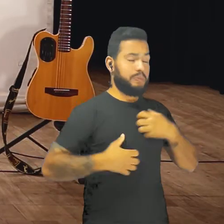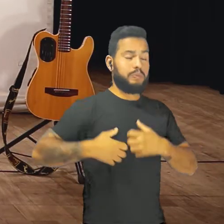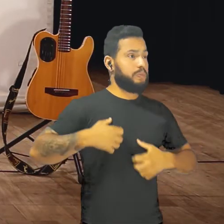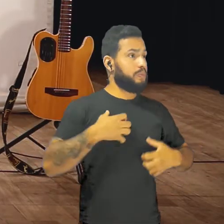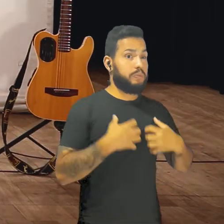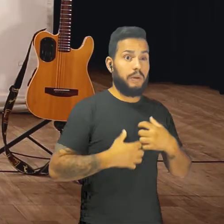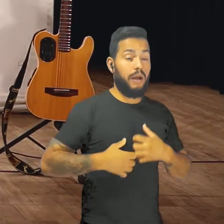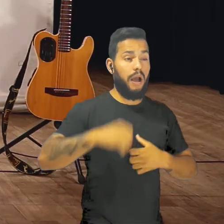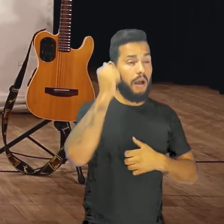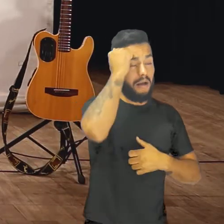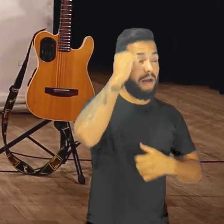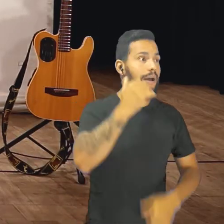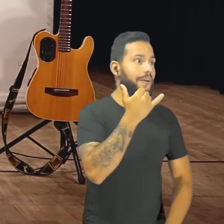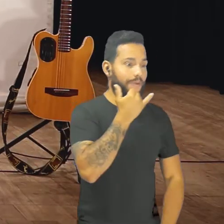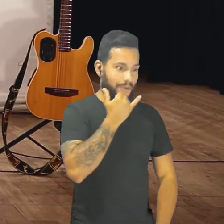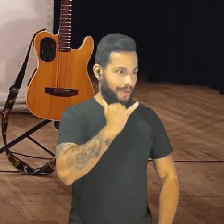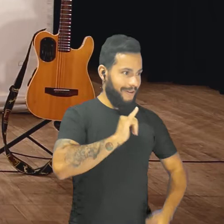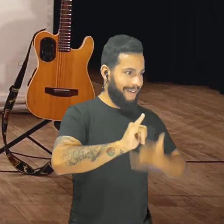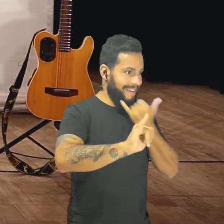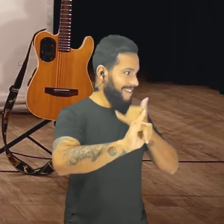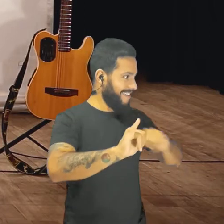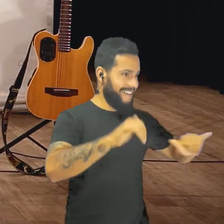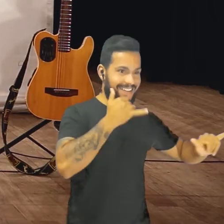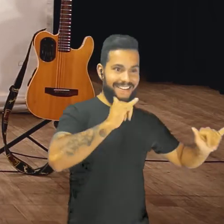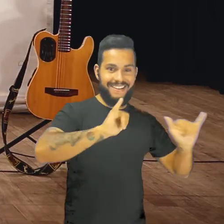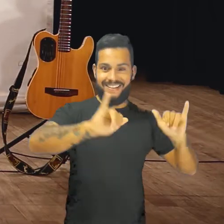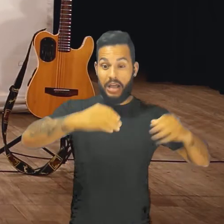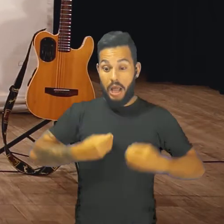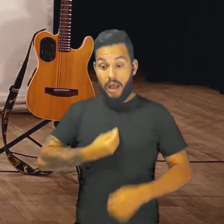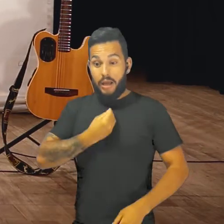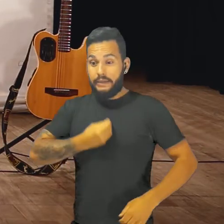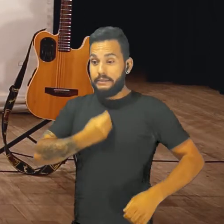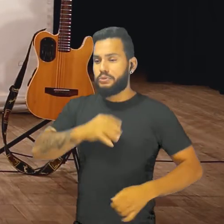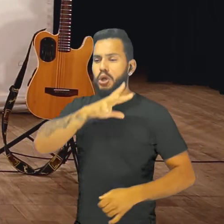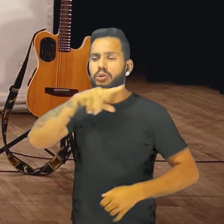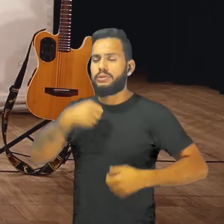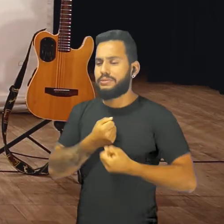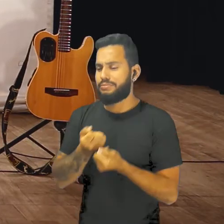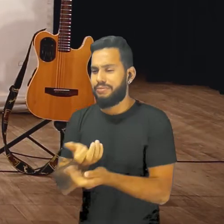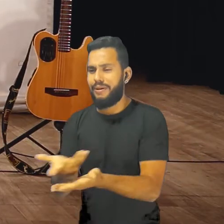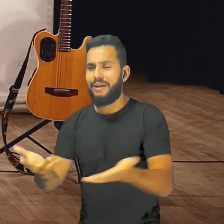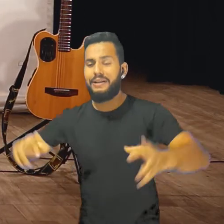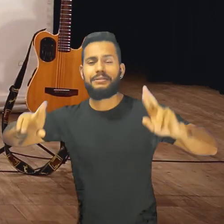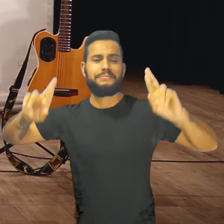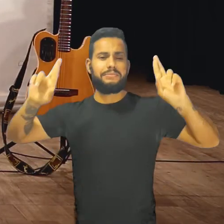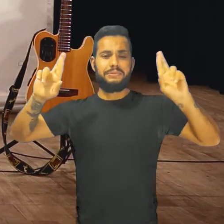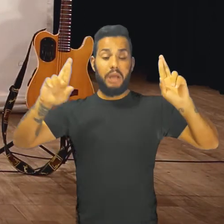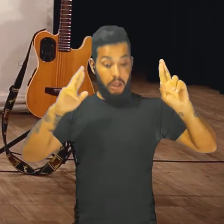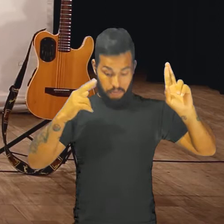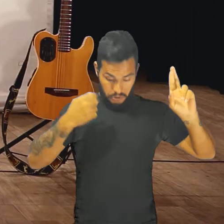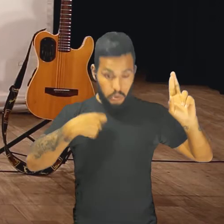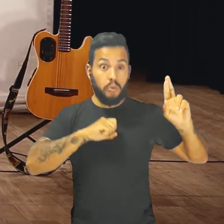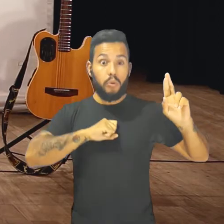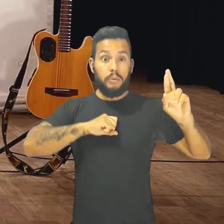perdão. Levo a vida aos animais e a esperança. Eu tenho nome de